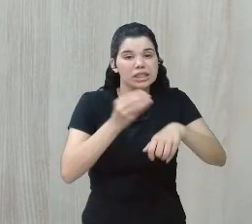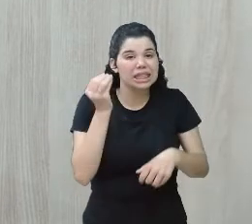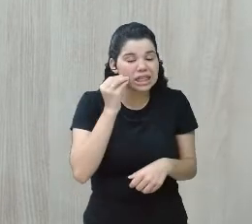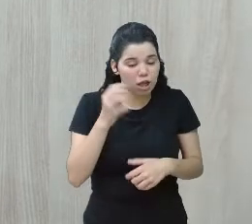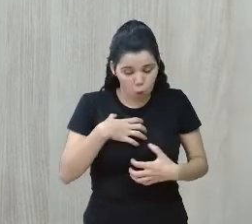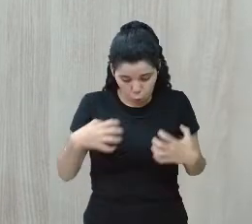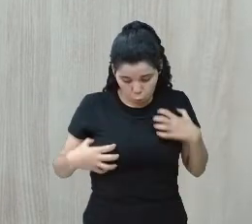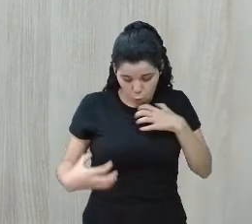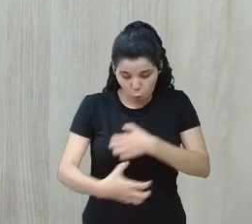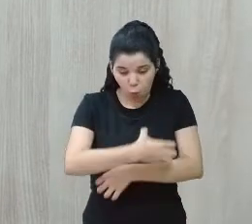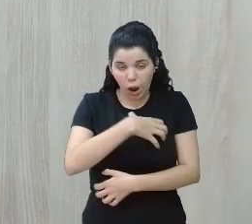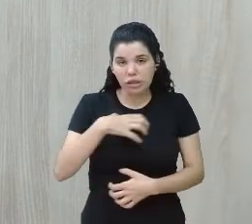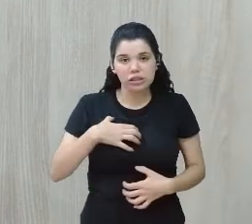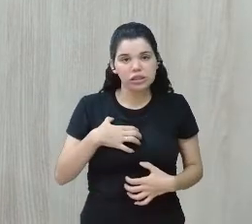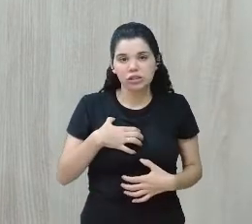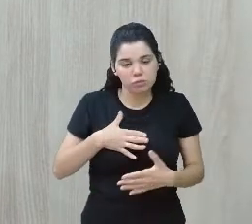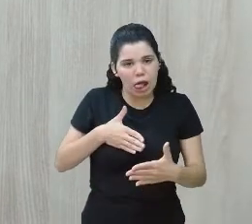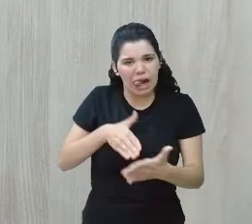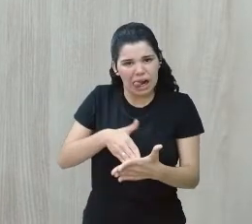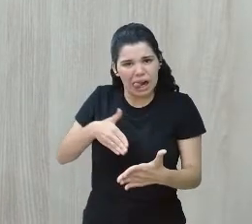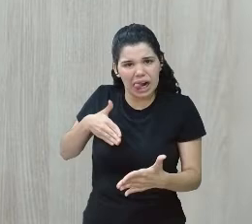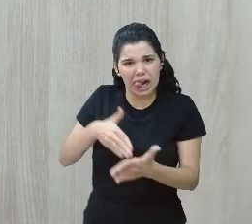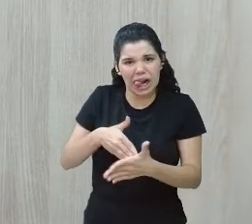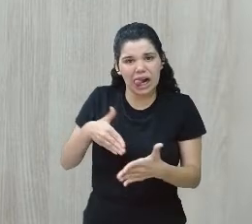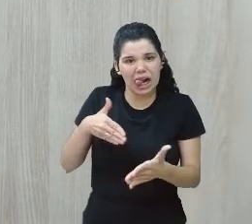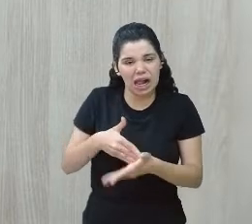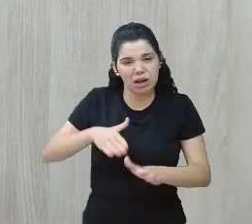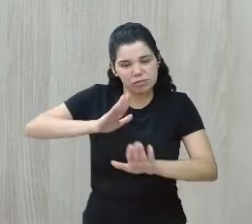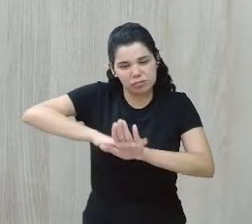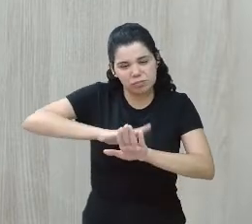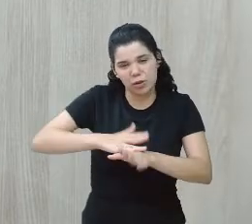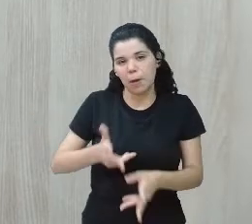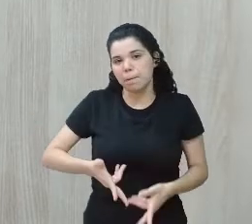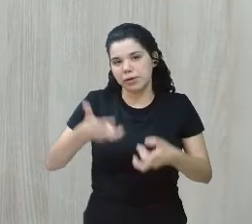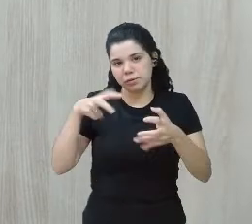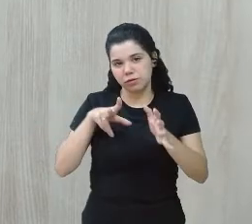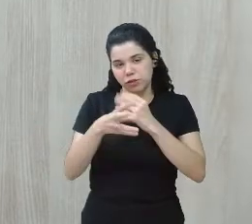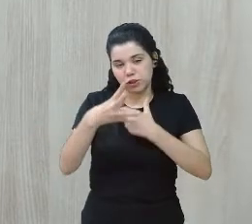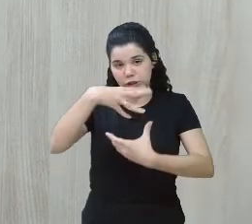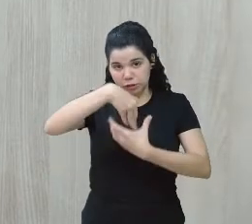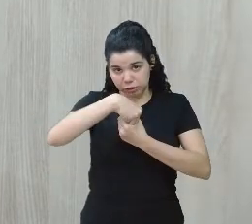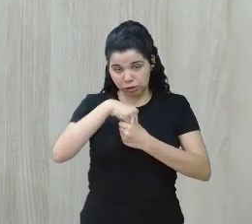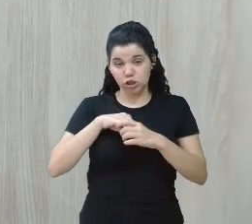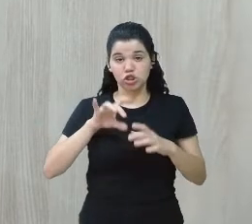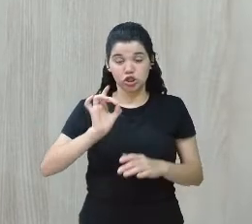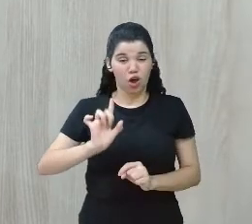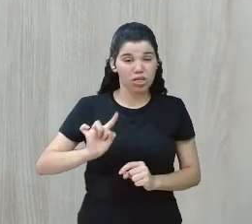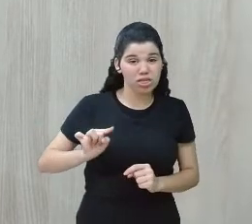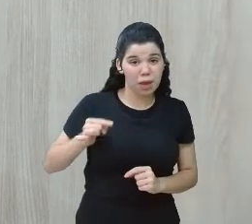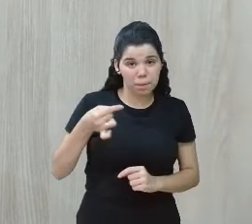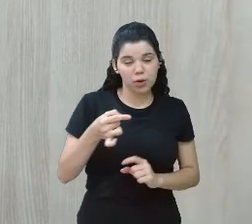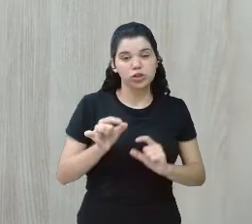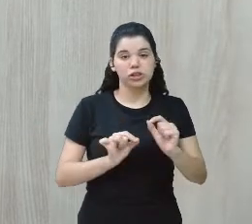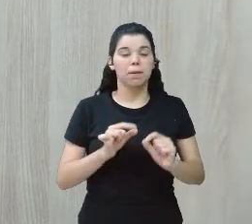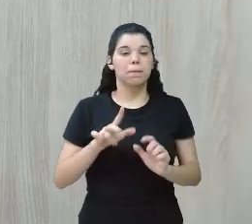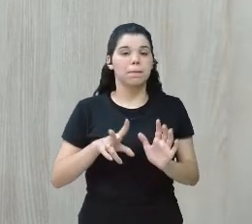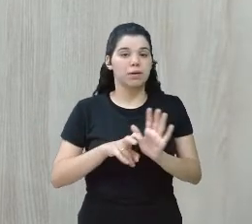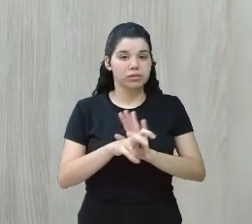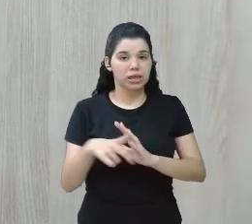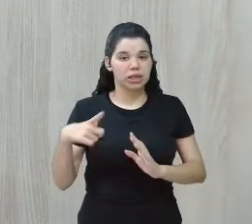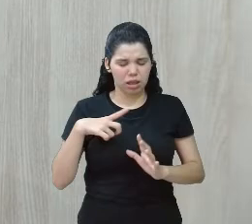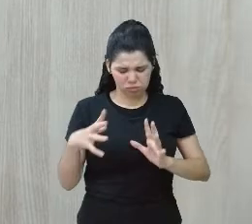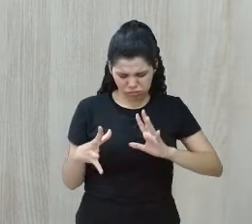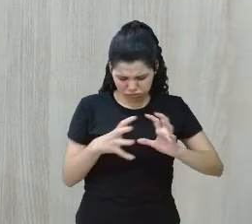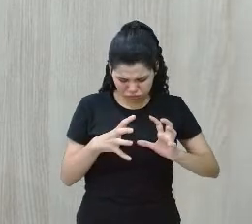se o organismo não deixasse perceber que esse vírus está presente. Só é percebido que existe uma